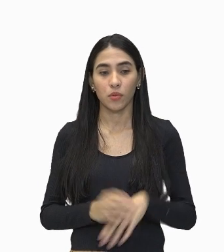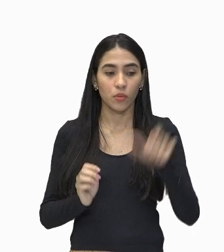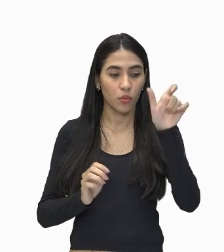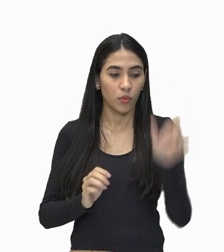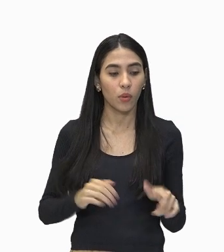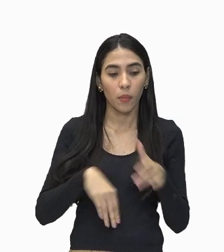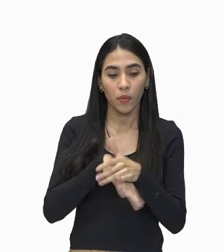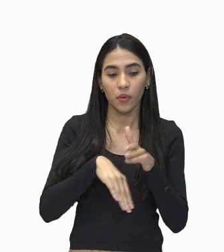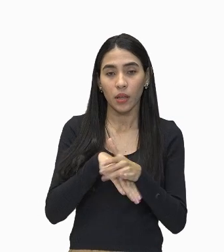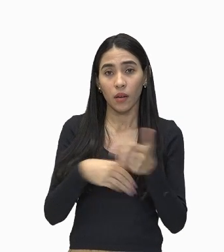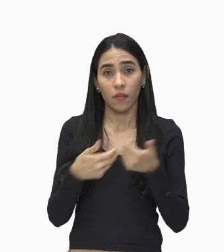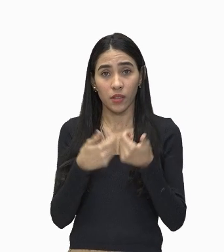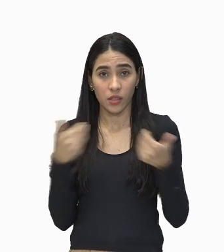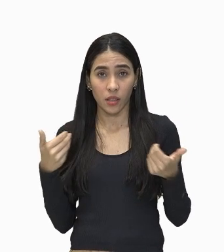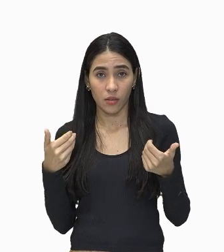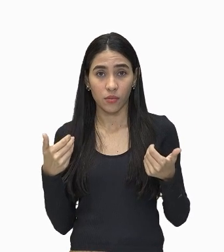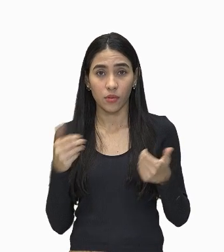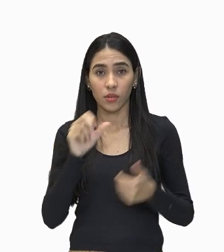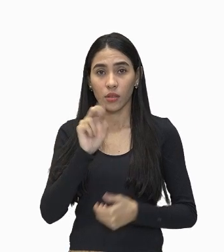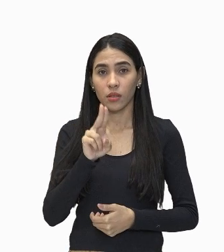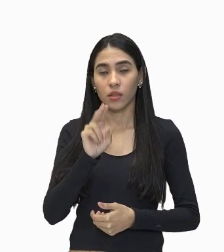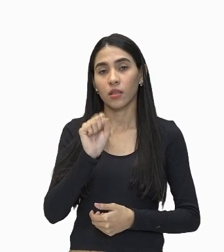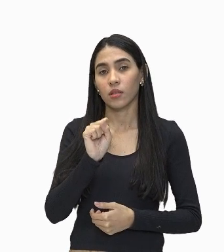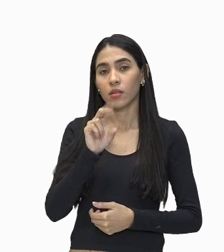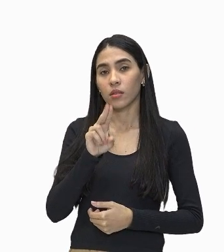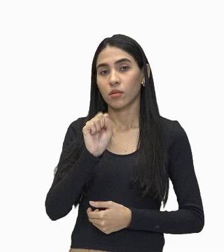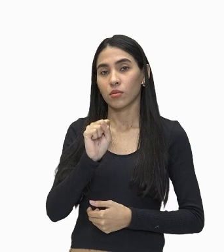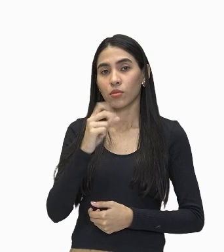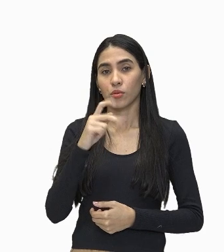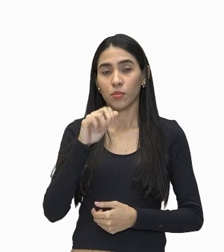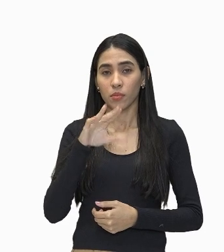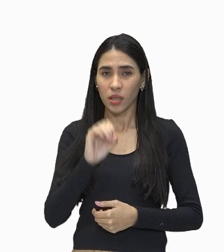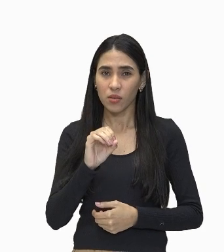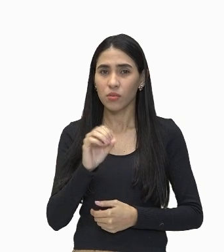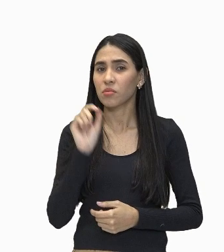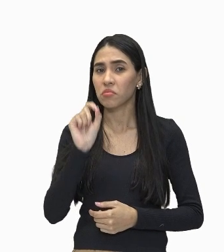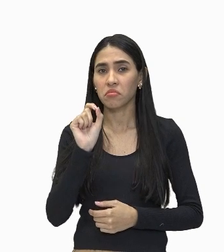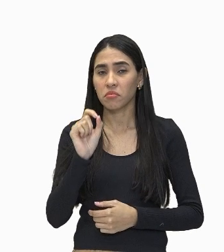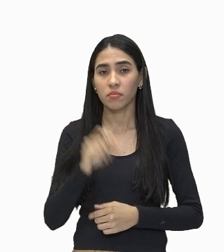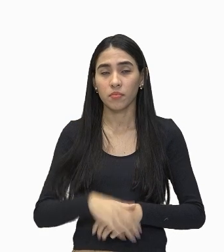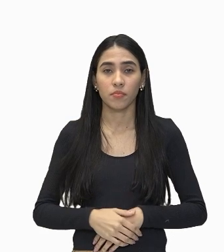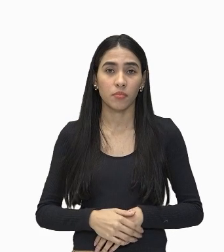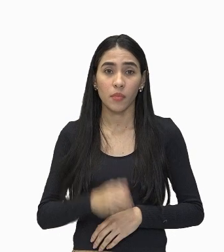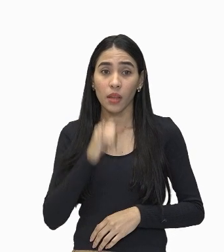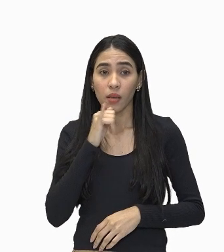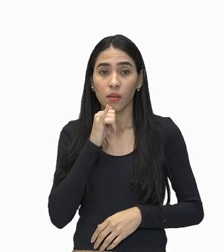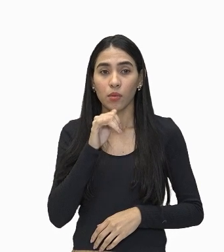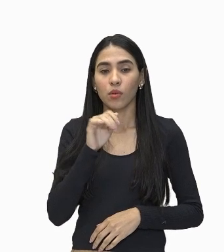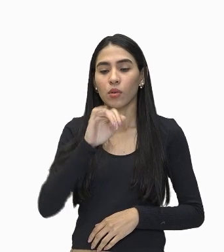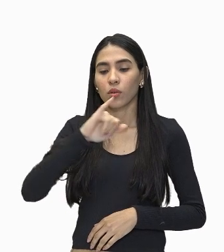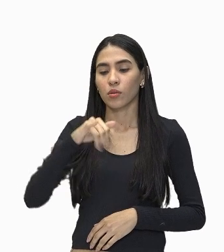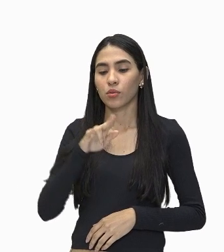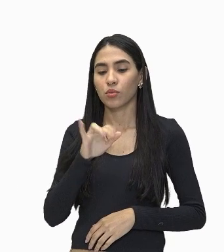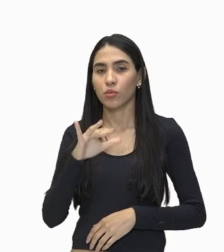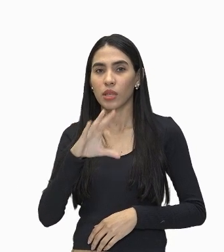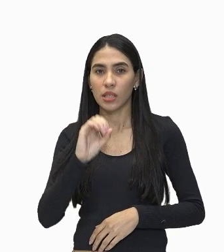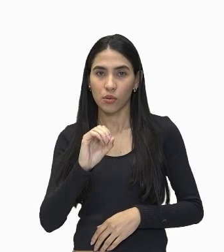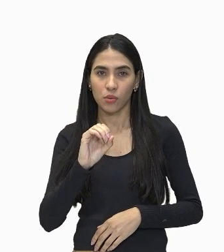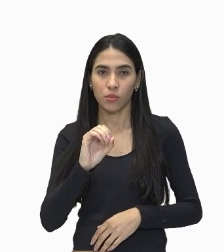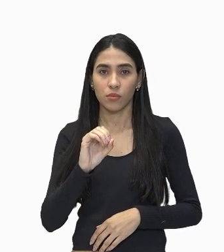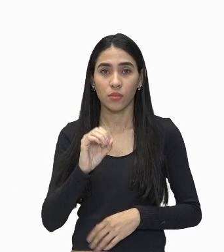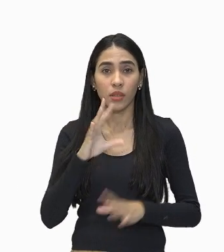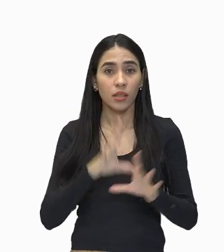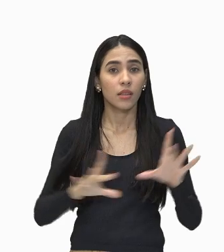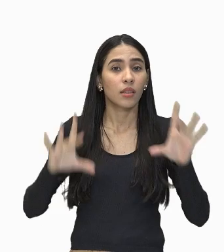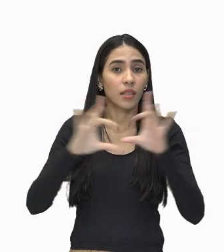suspenso, está afastado. Suspensão de quê? Do juízo. O que é o juízo? Está